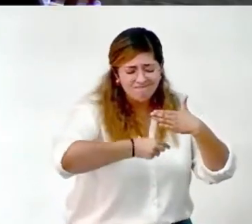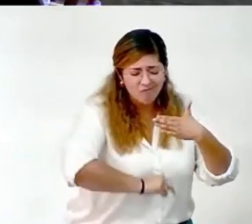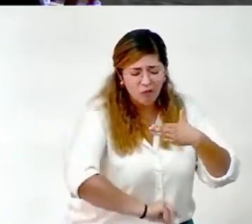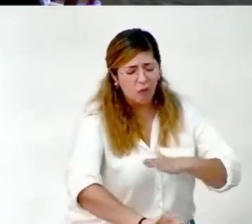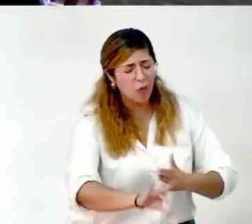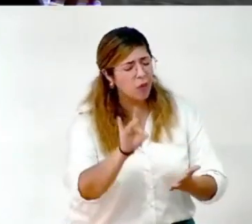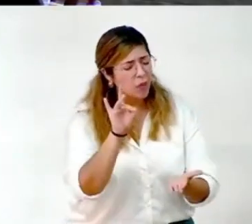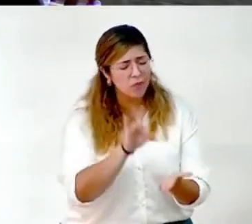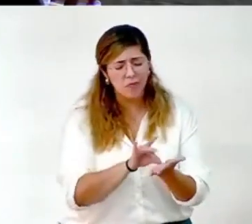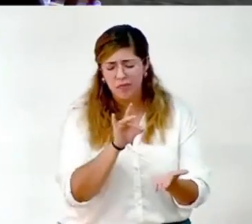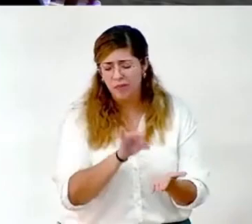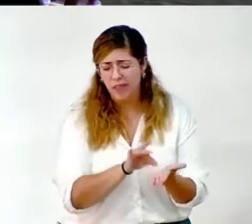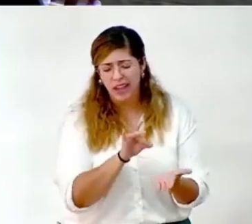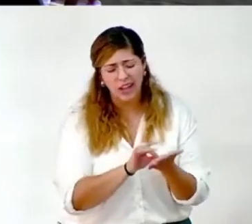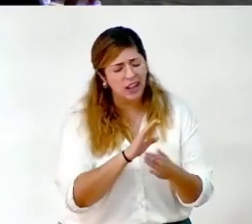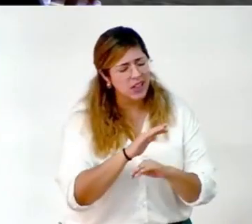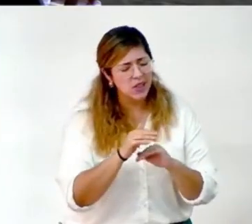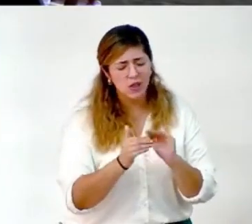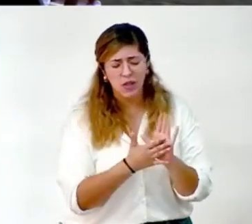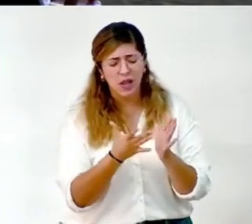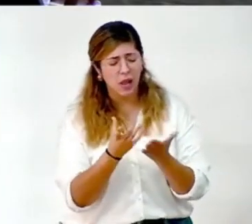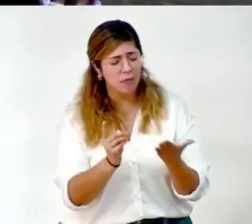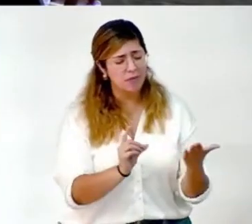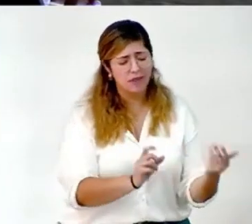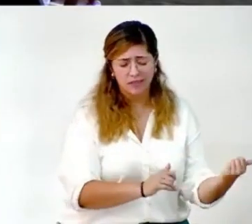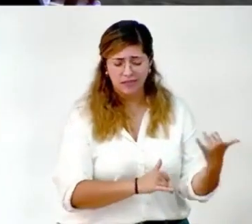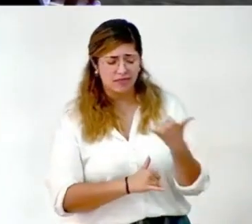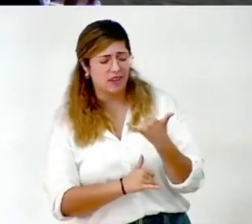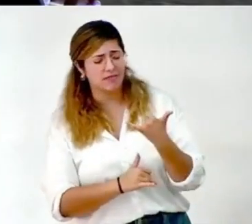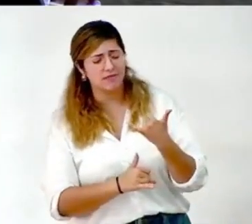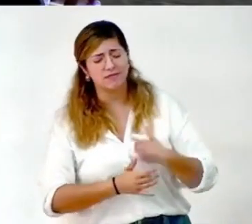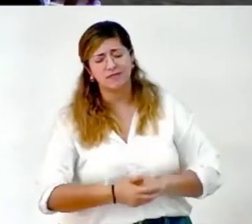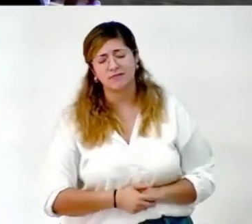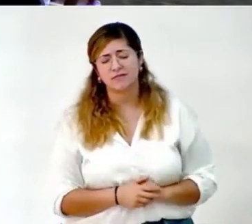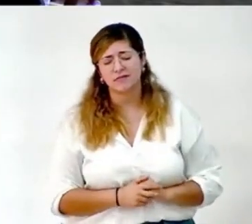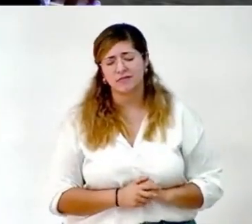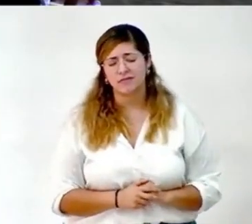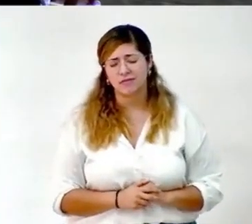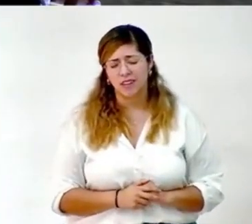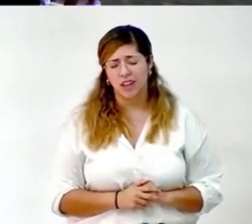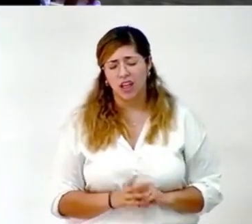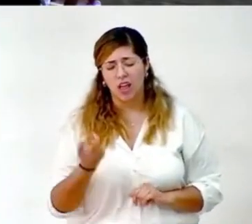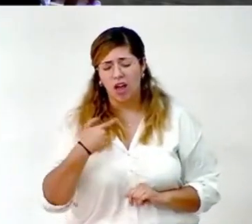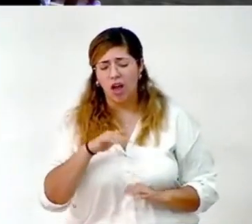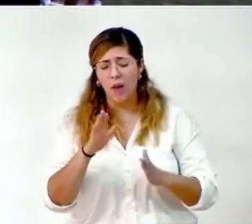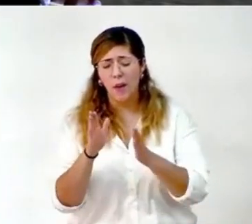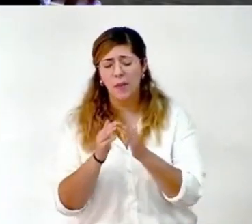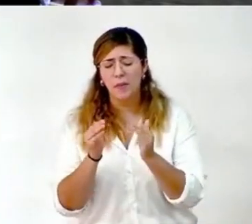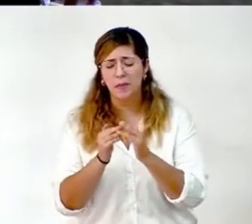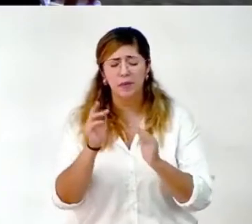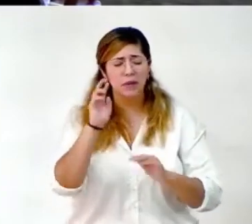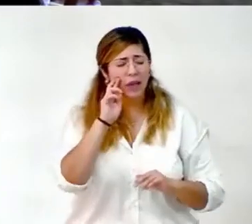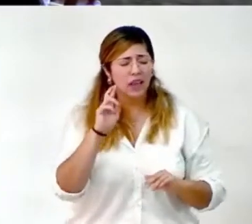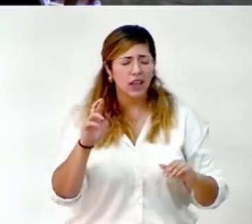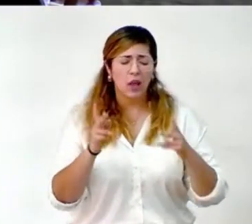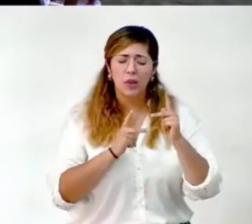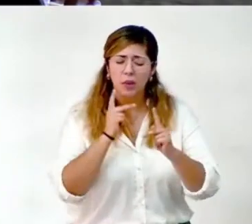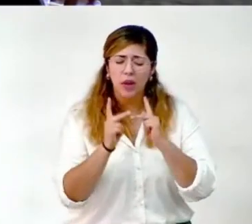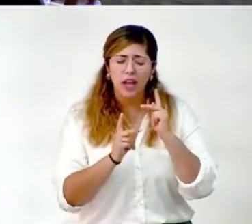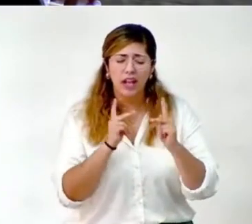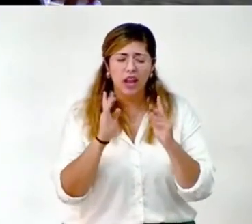vêm da palavra de Deus, da Bíblia Sagrada. Te pedimos que o Senhor fale conosco nesta